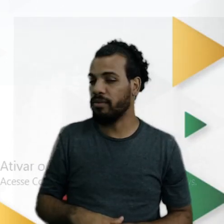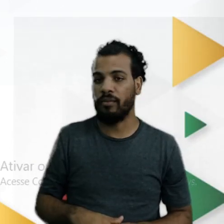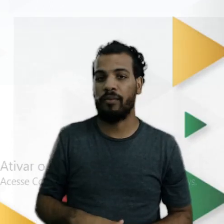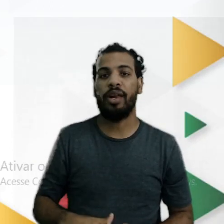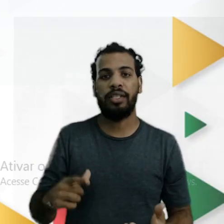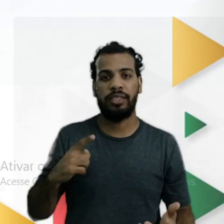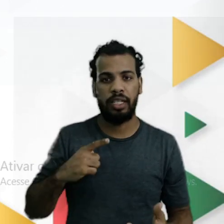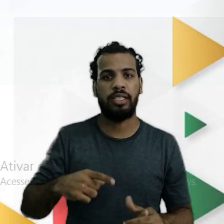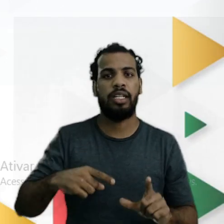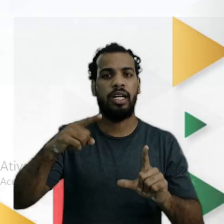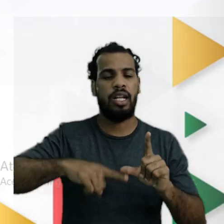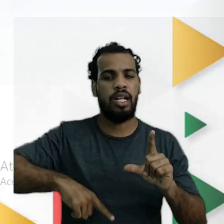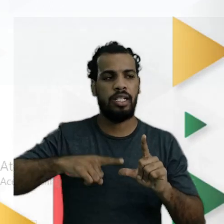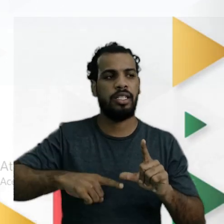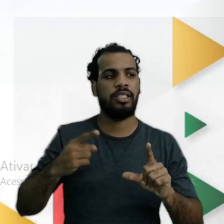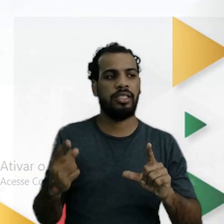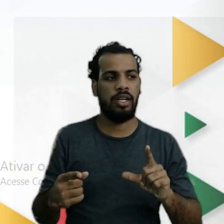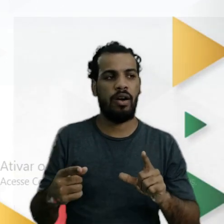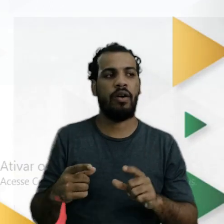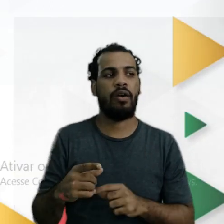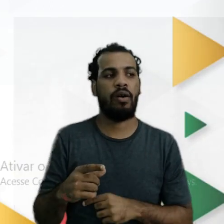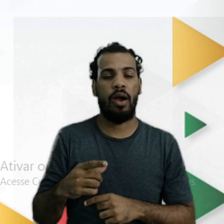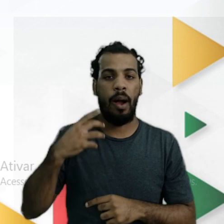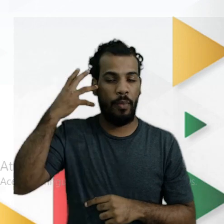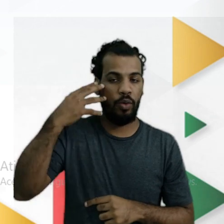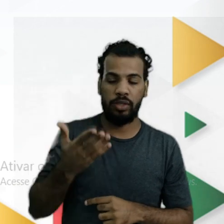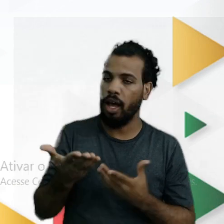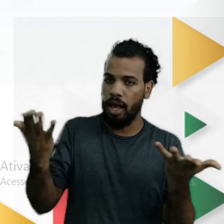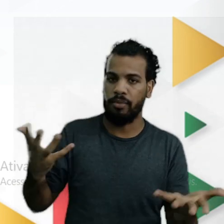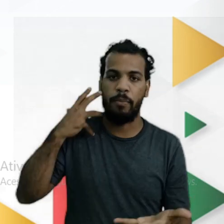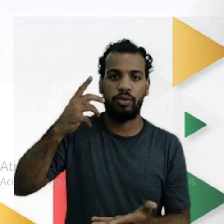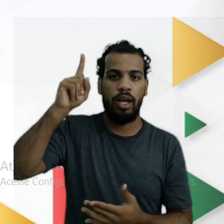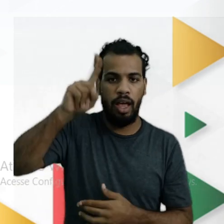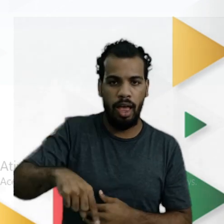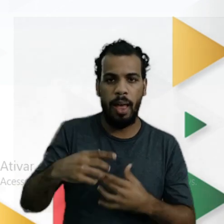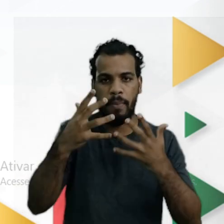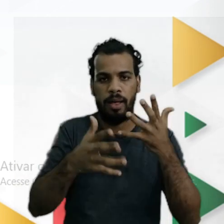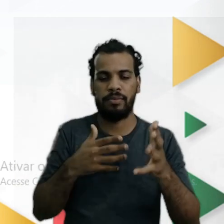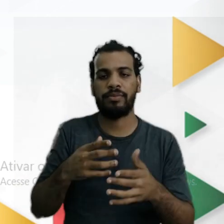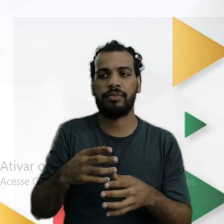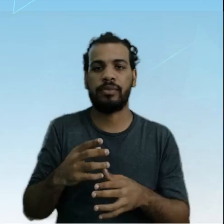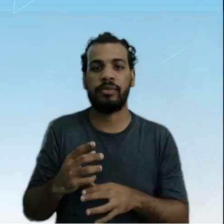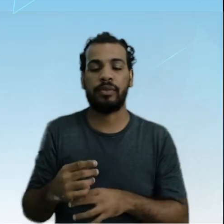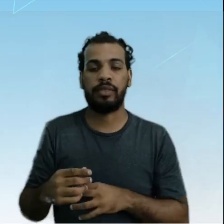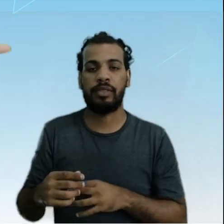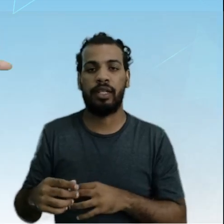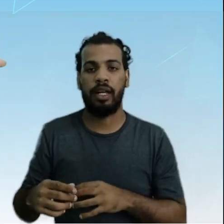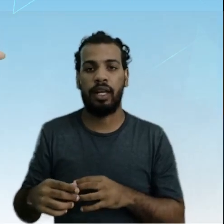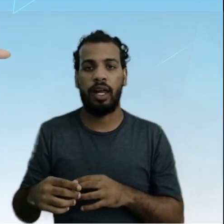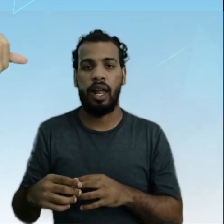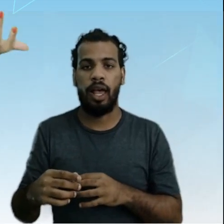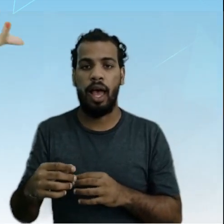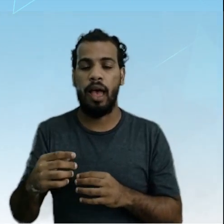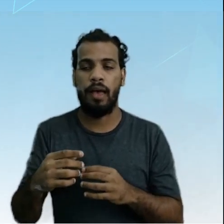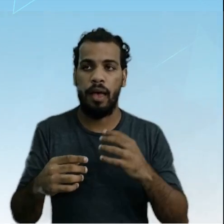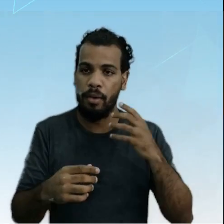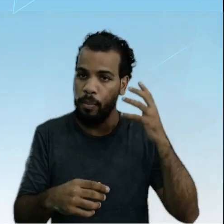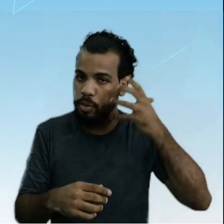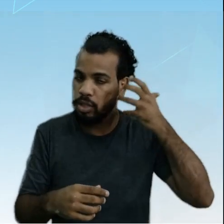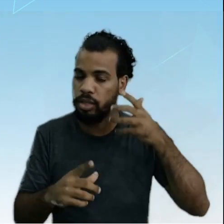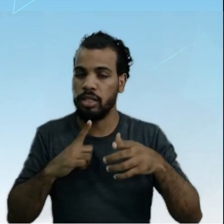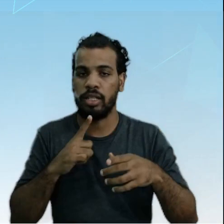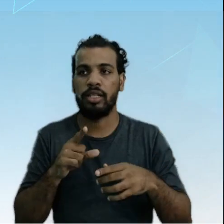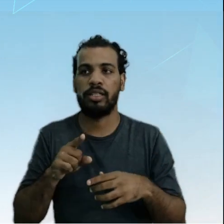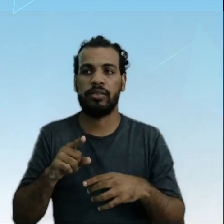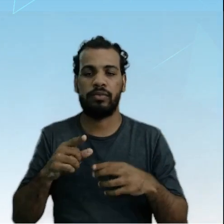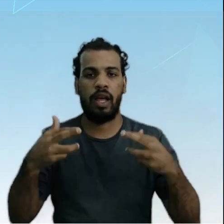tem a letra da canção Boi Luzeiro. Na verdade, essa canção a gente pode ver que há versos que não